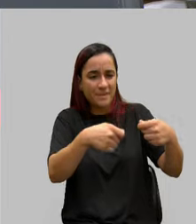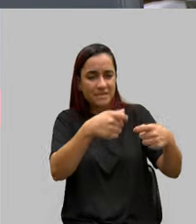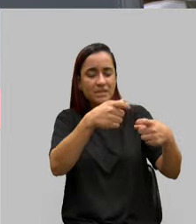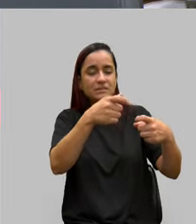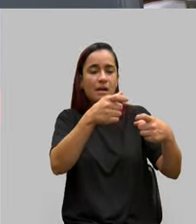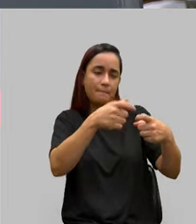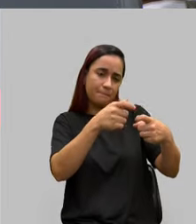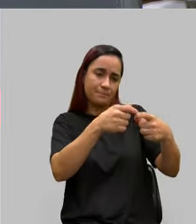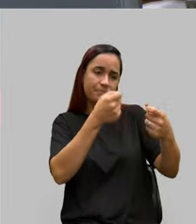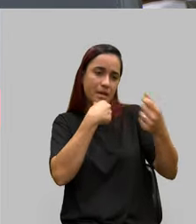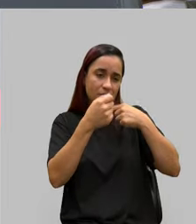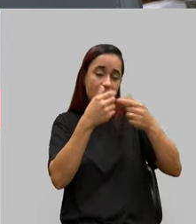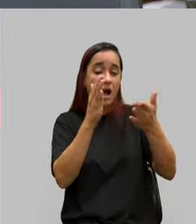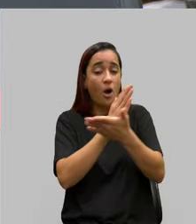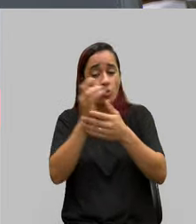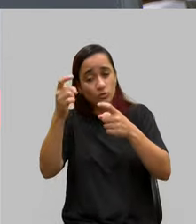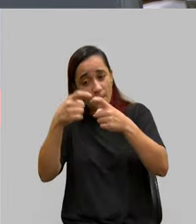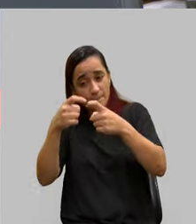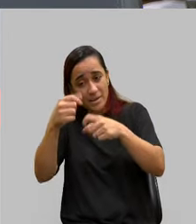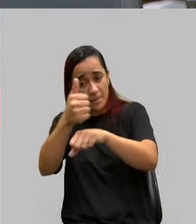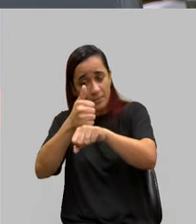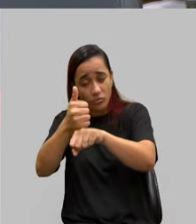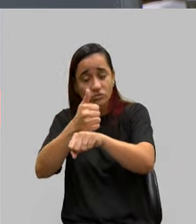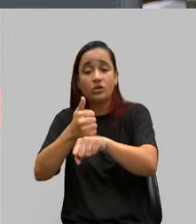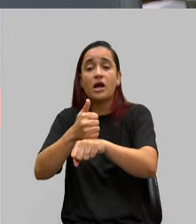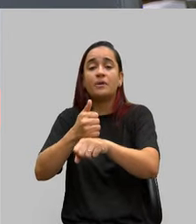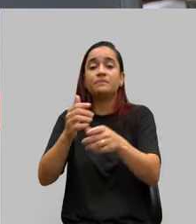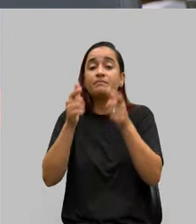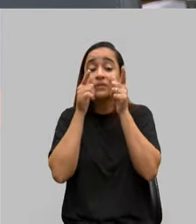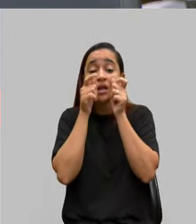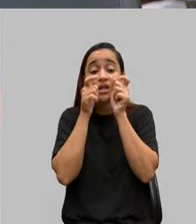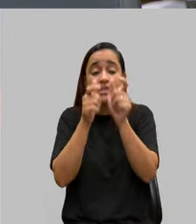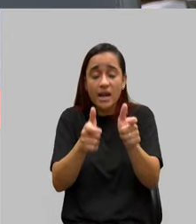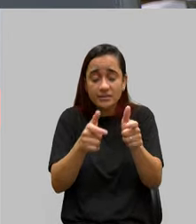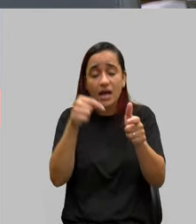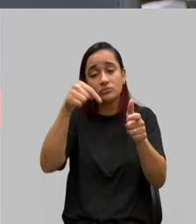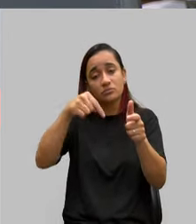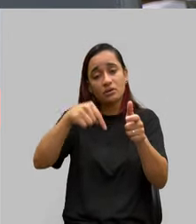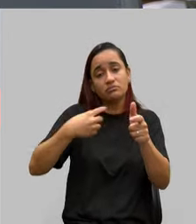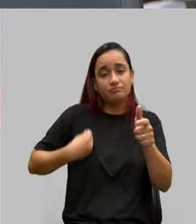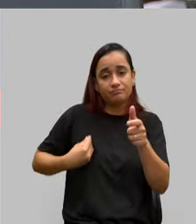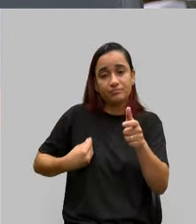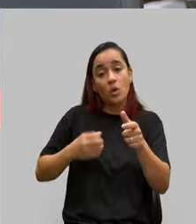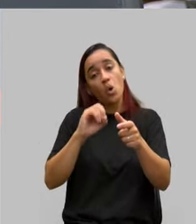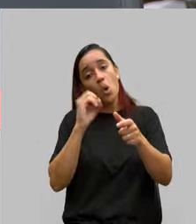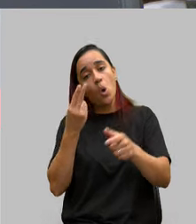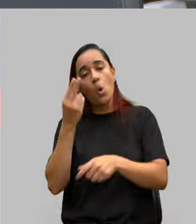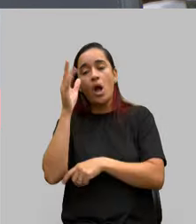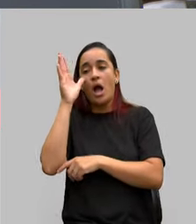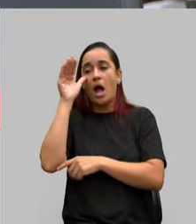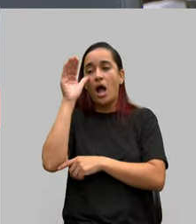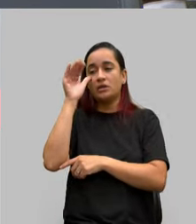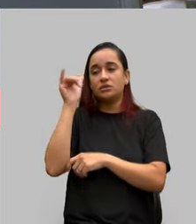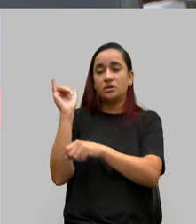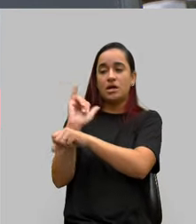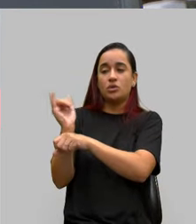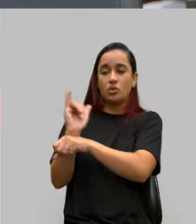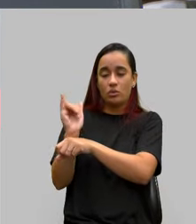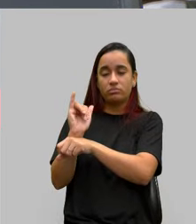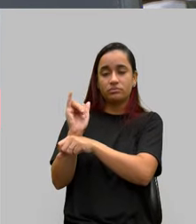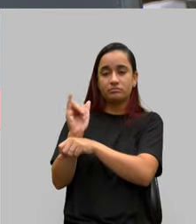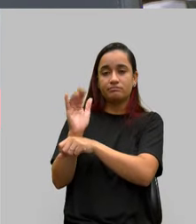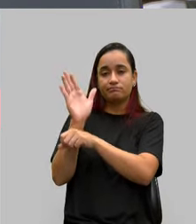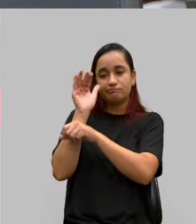eh interessados que estão aqui nessa audiência e também nos assistindo através da TV Assembleia